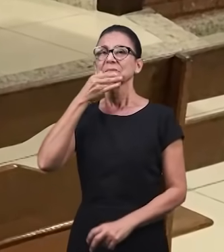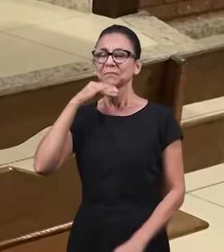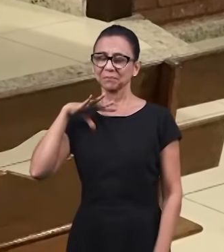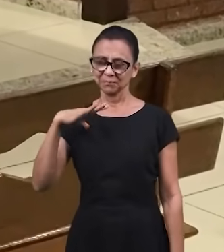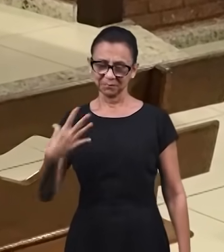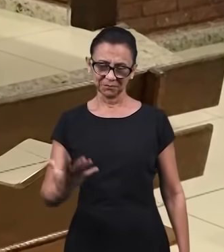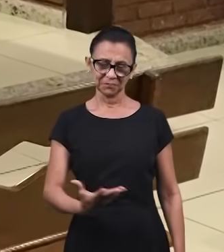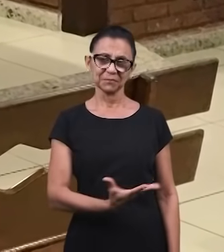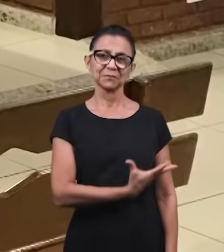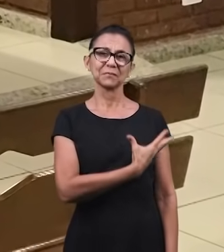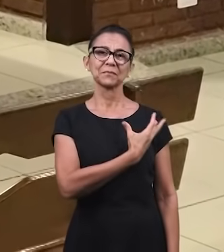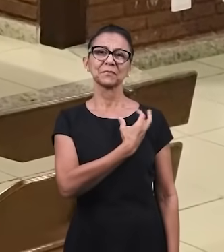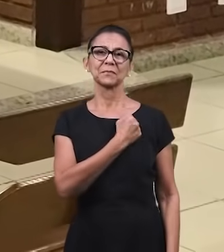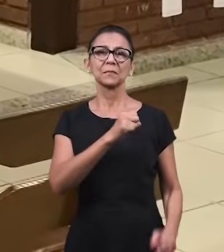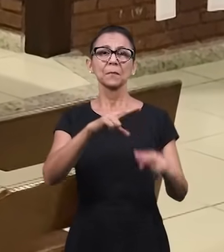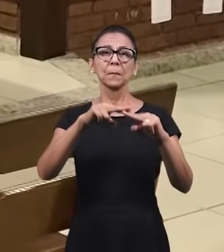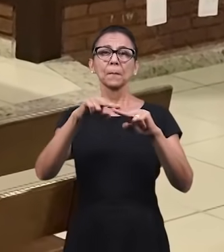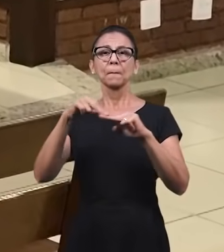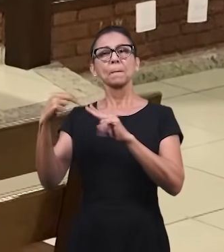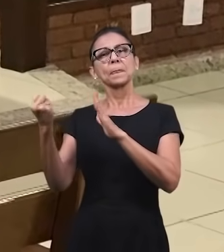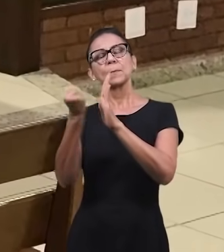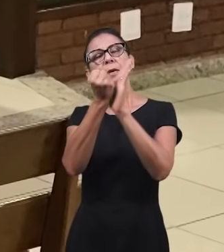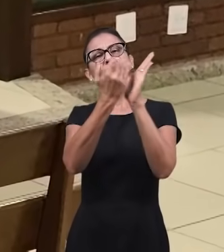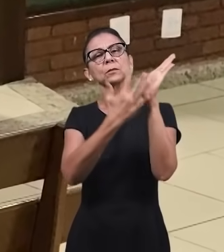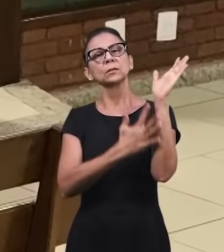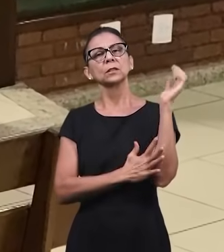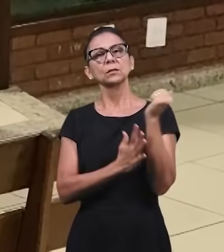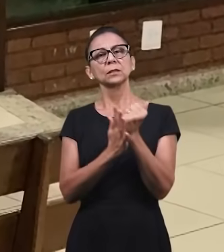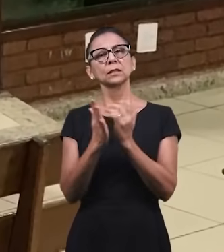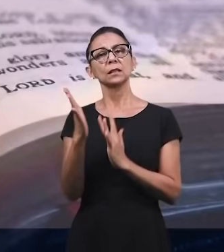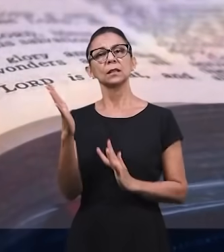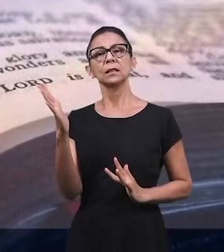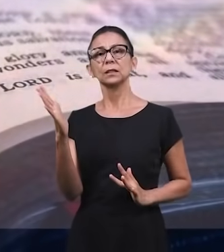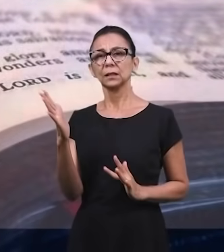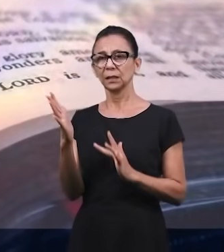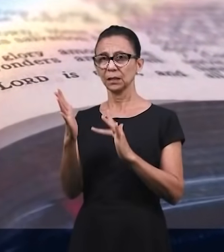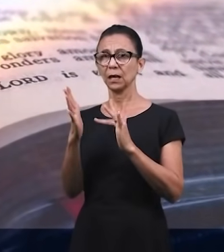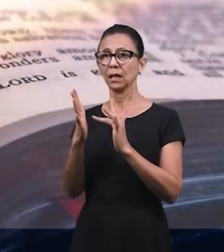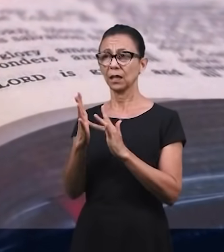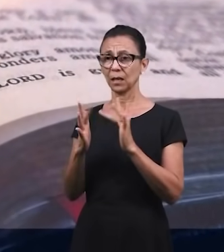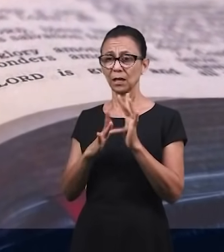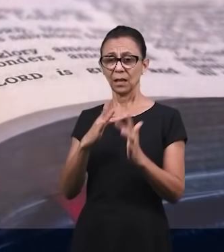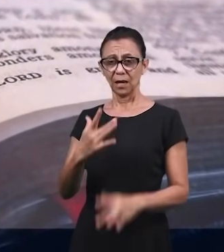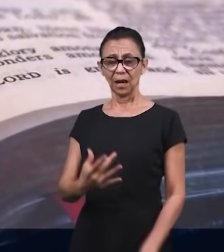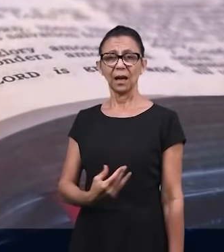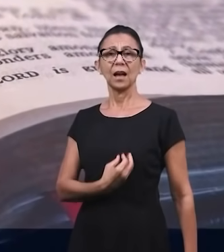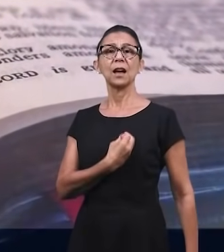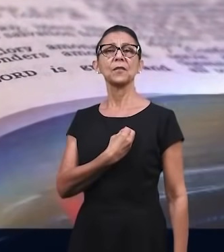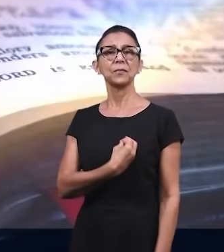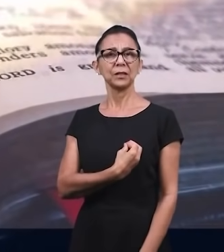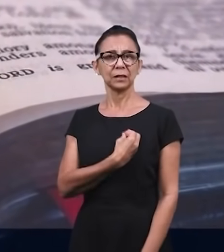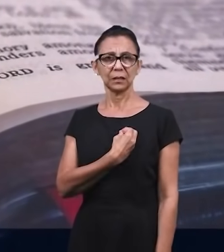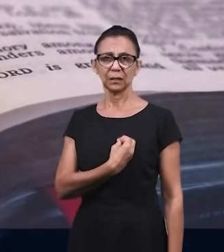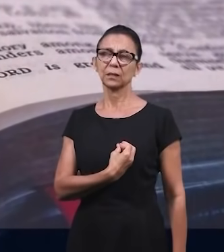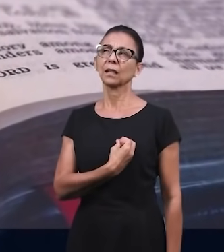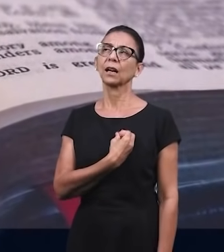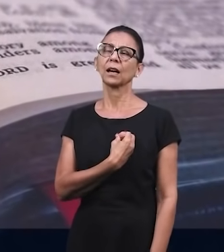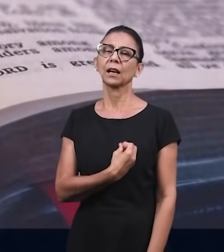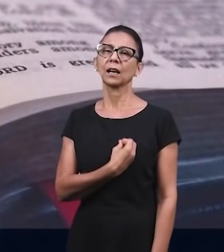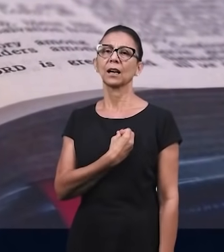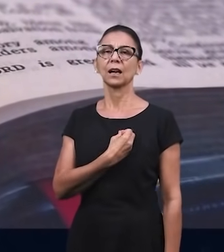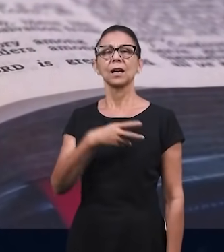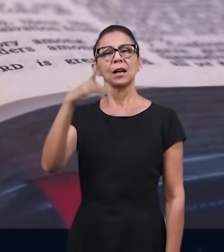ti, meu Salvador, pelo teu sangue que